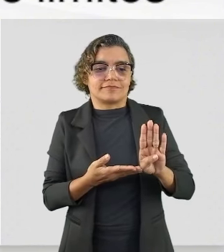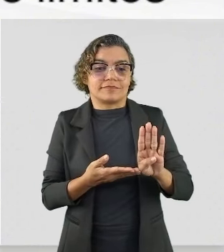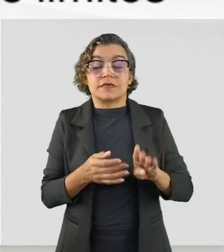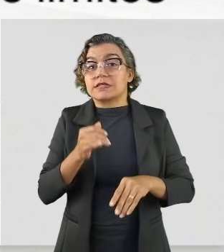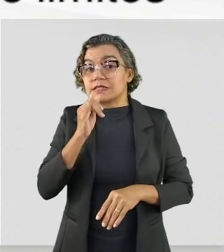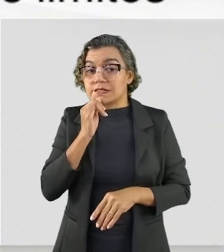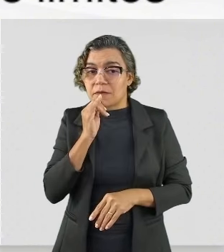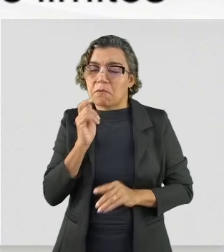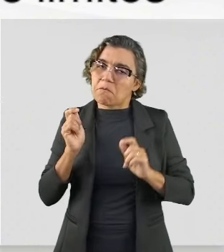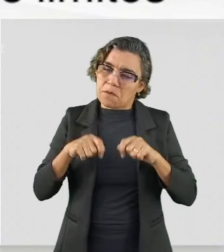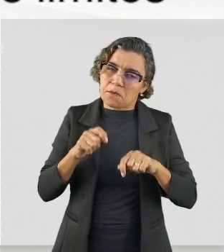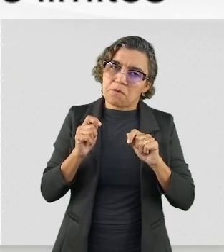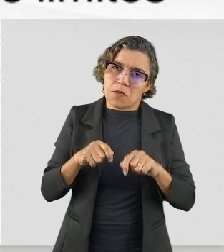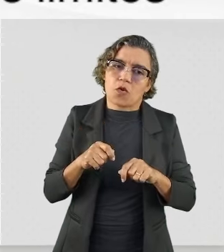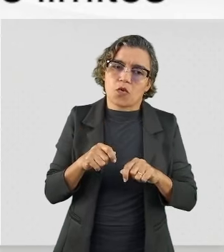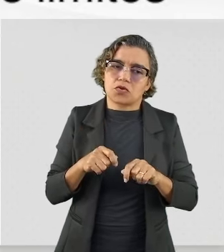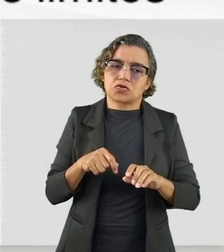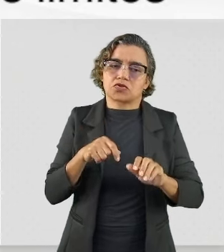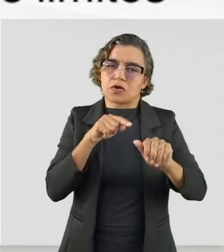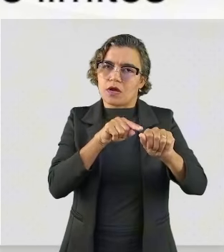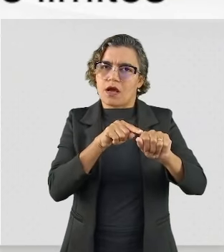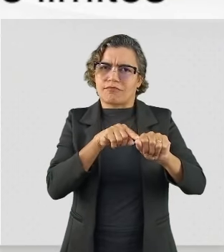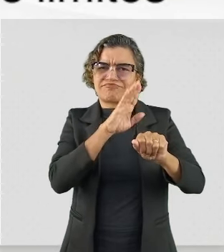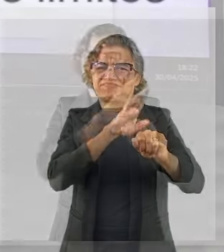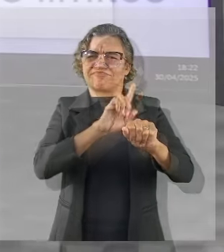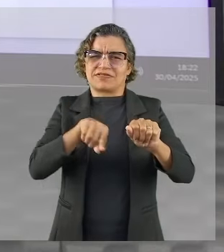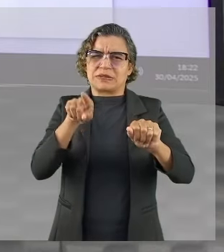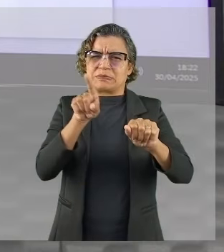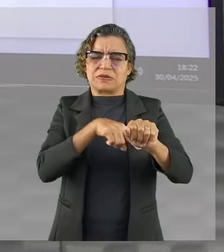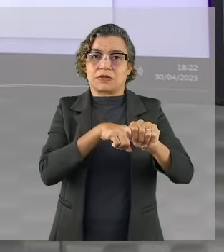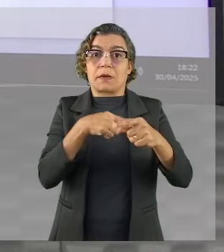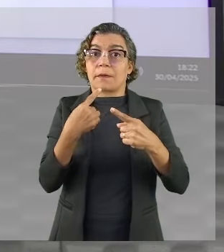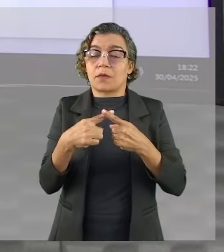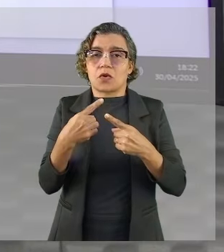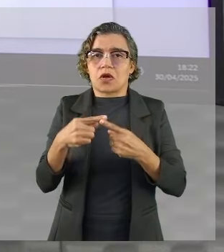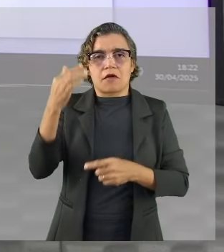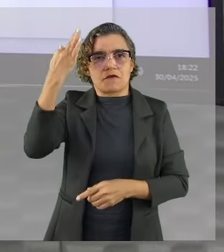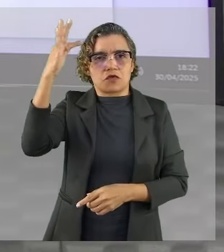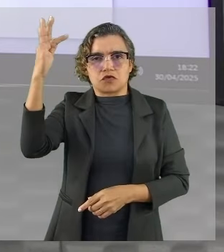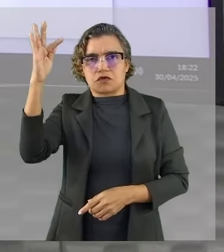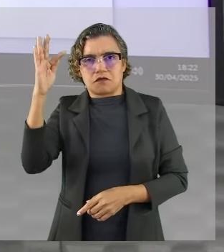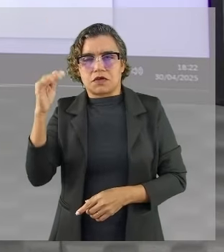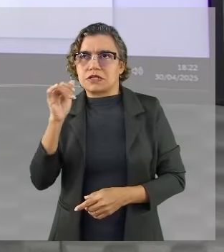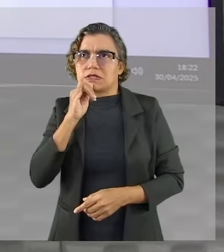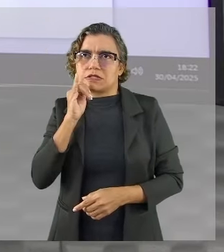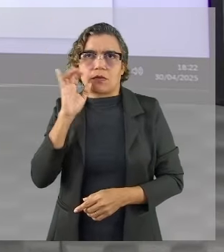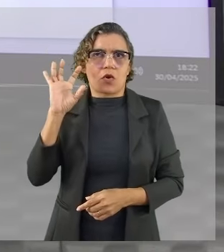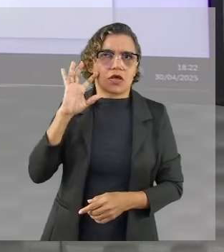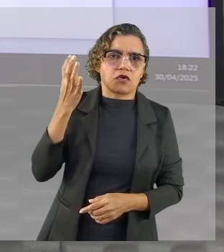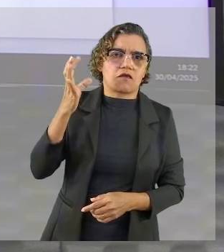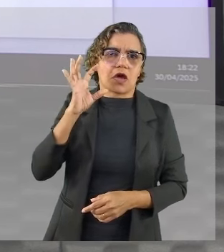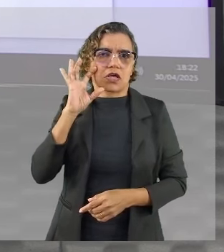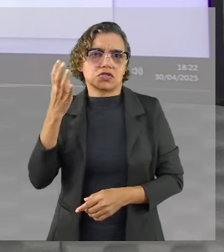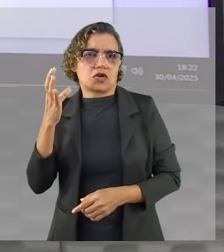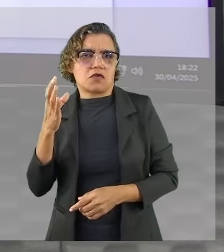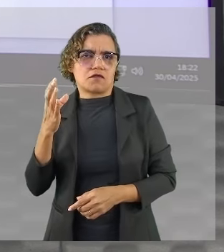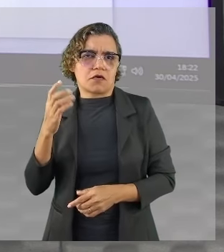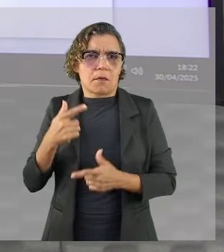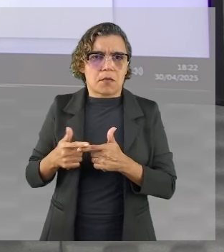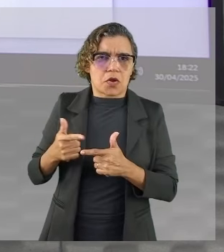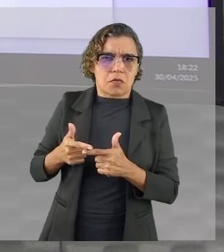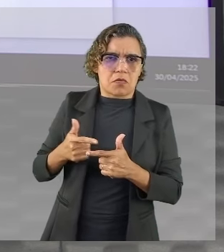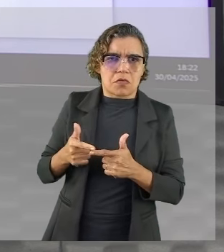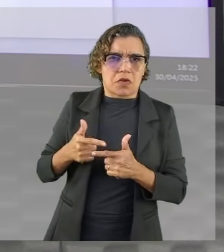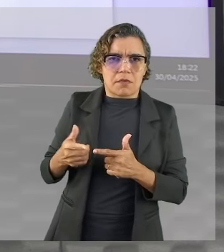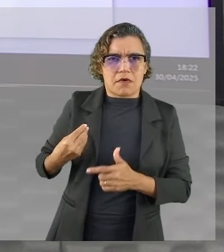A gente pode descartar essa alternativa porque ele não vai dizer que a filosofia serve para resolver todos os problemas práticos da vida